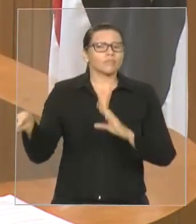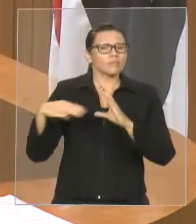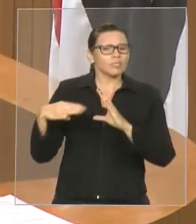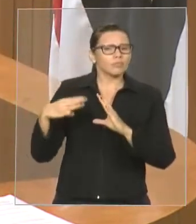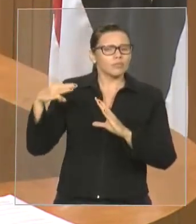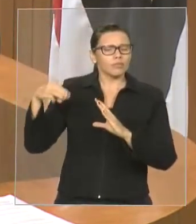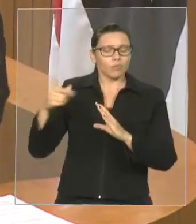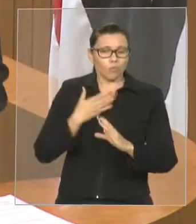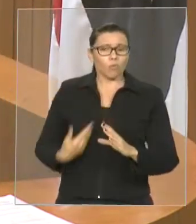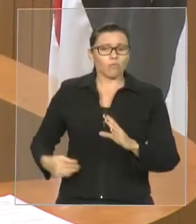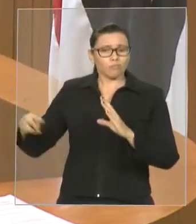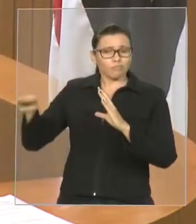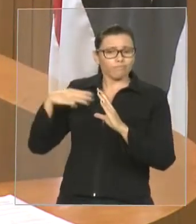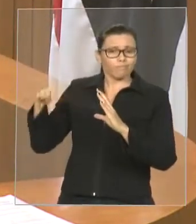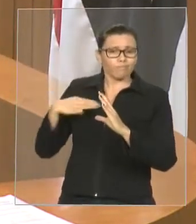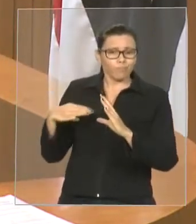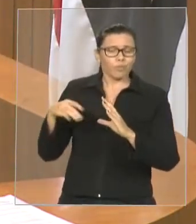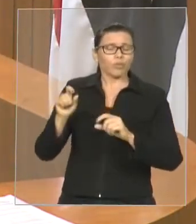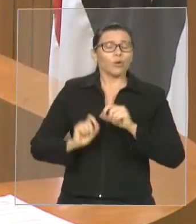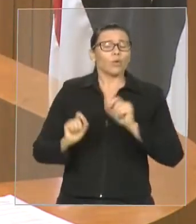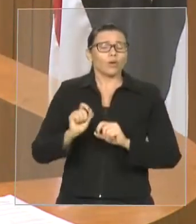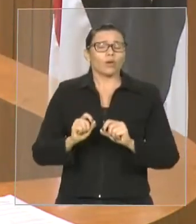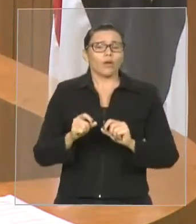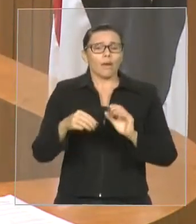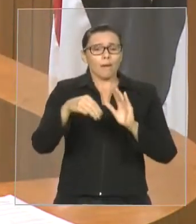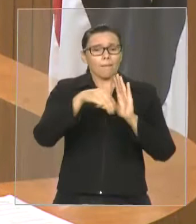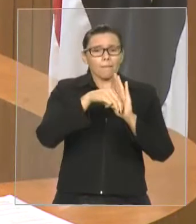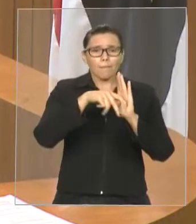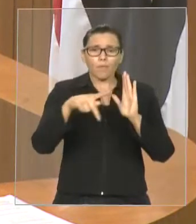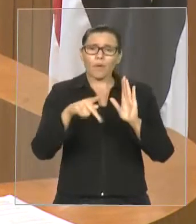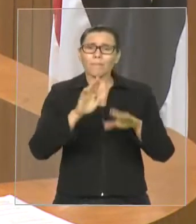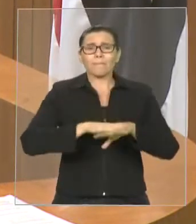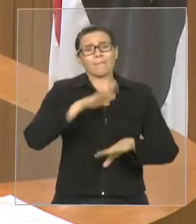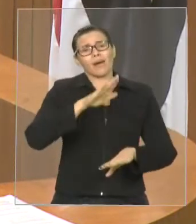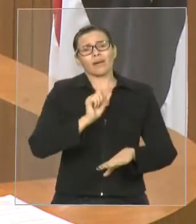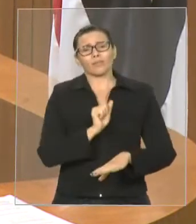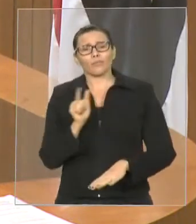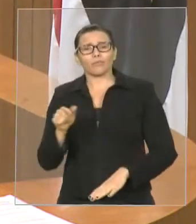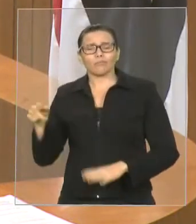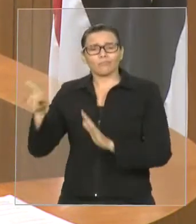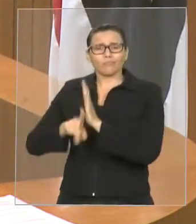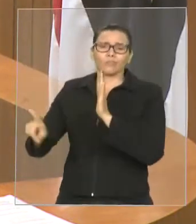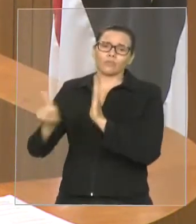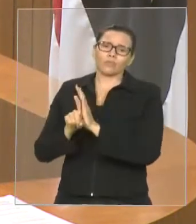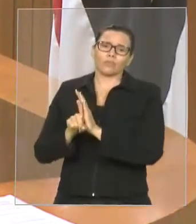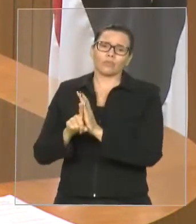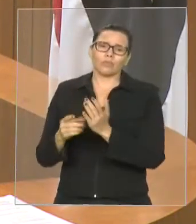serem apreciadas por esta casa do que projetos de lei, deputado Edilásio Júnior. Doutor Eduardo,